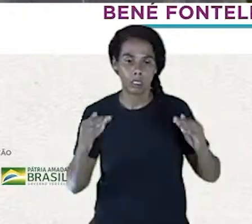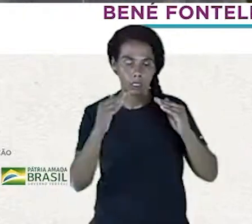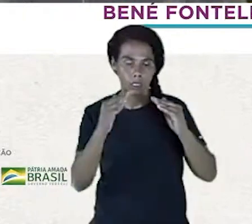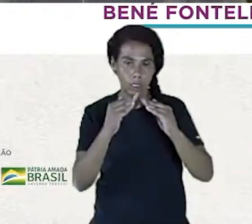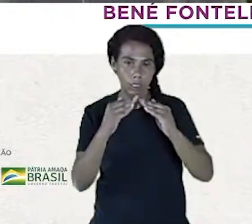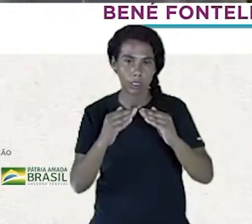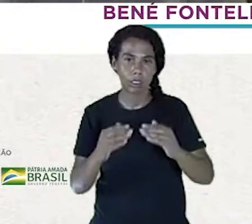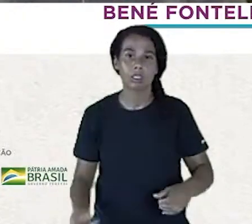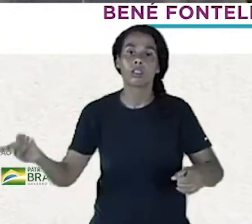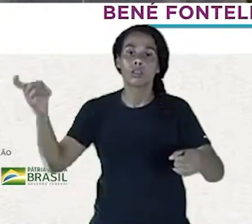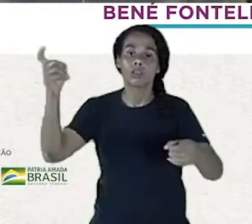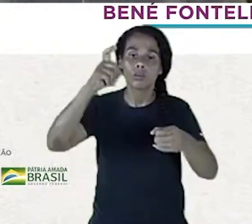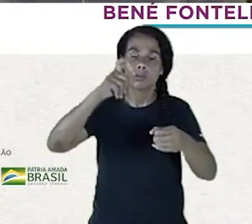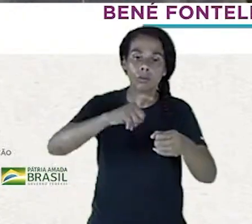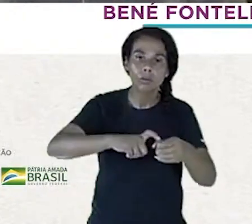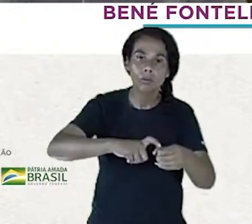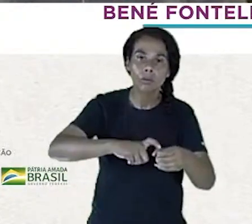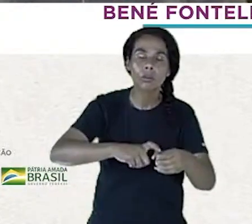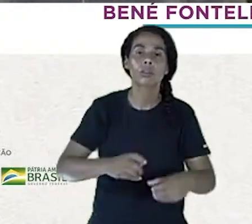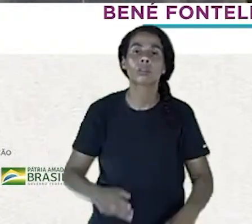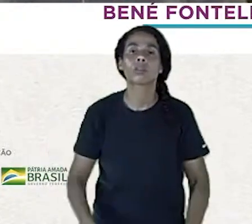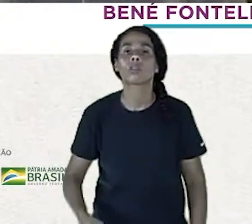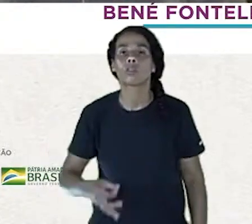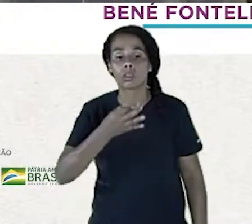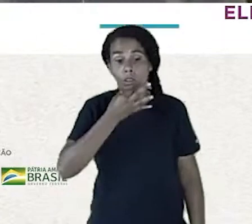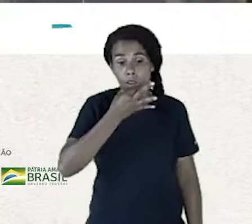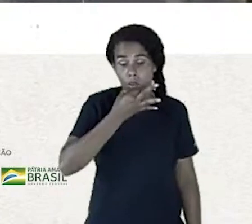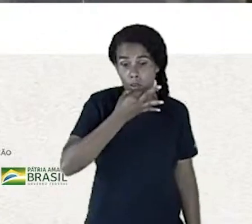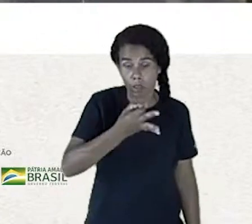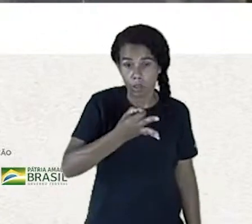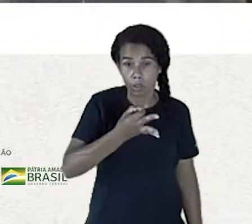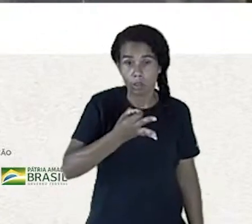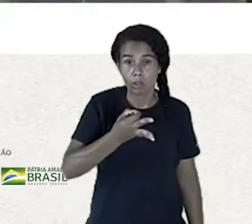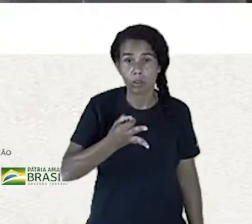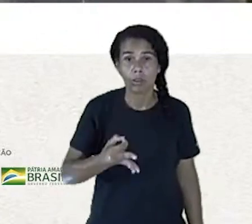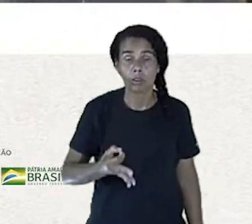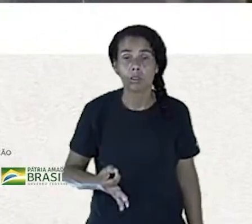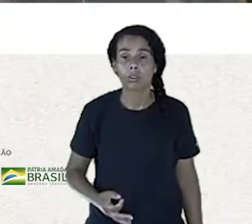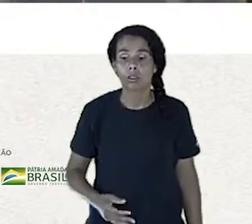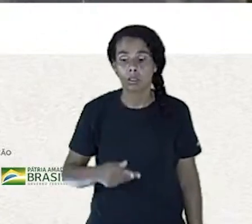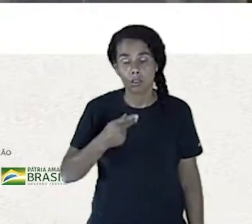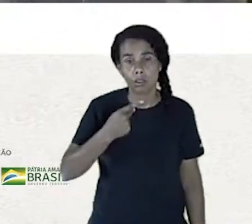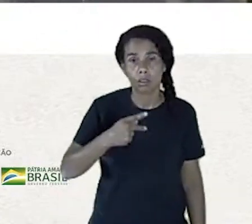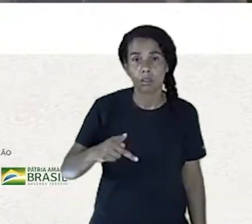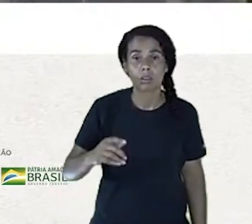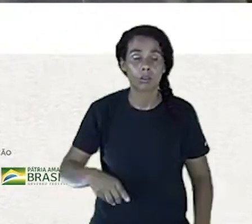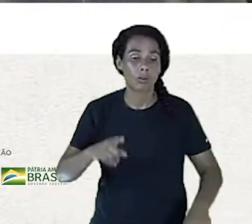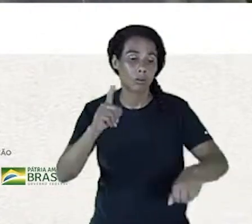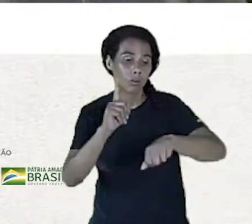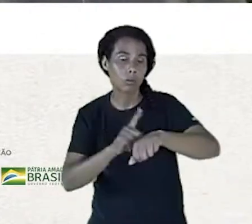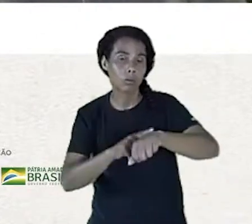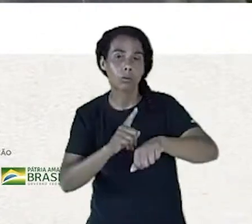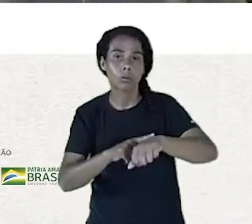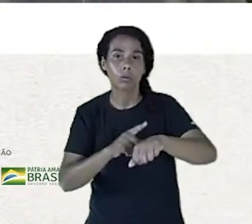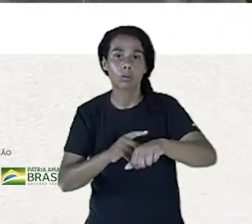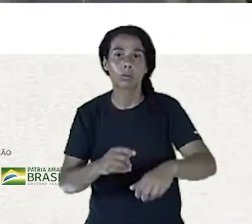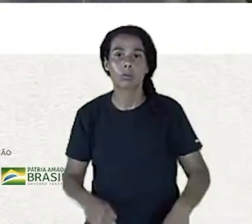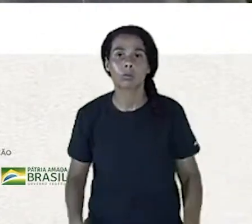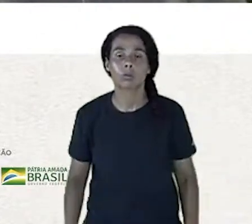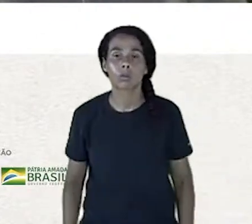não existe, na minha opinião, no meu entender, um momento mais profundo do que este, onde os seres